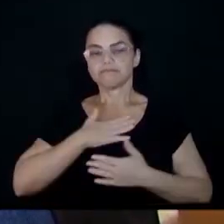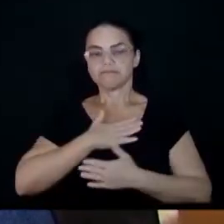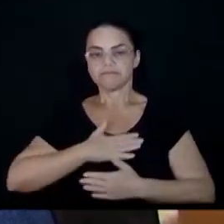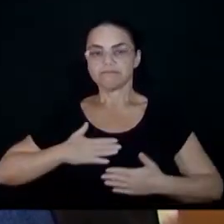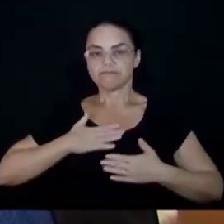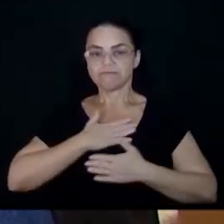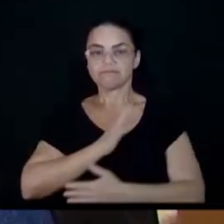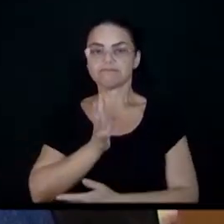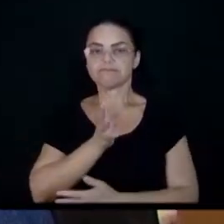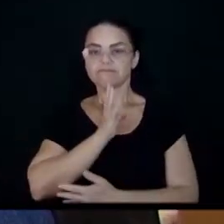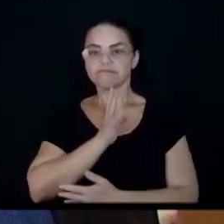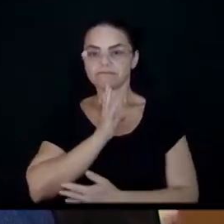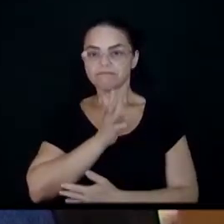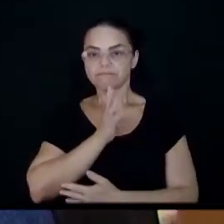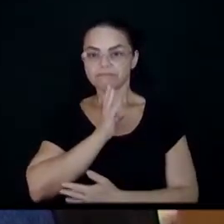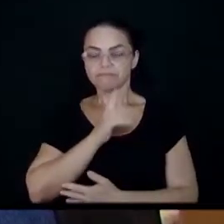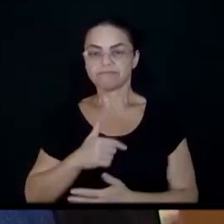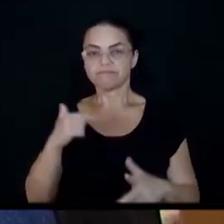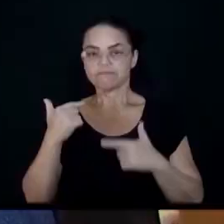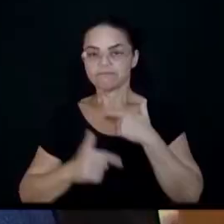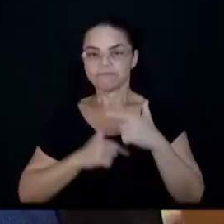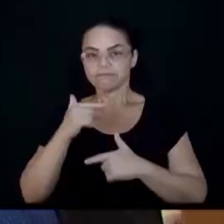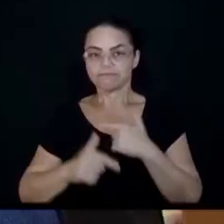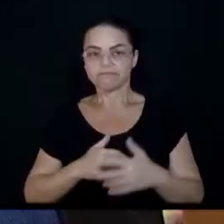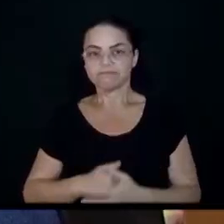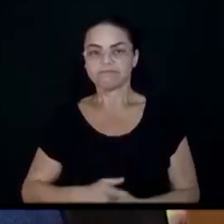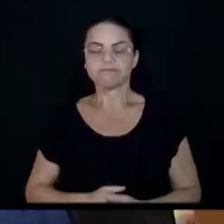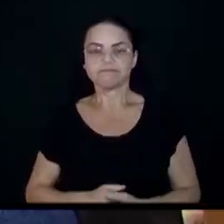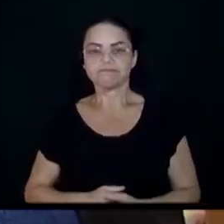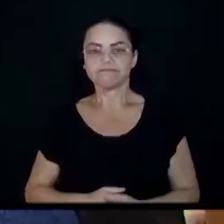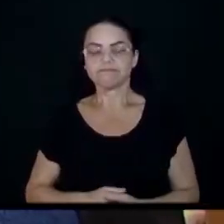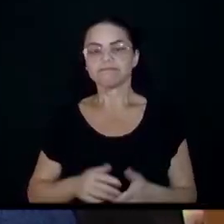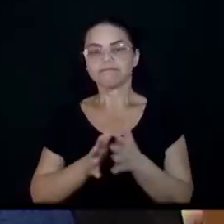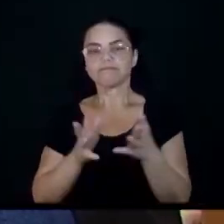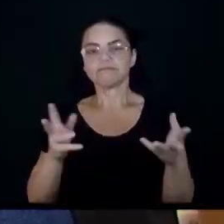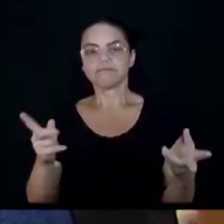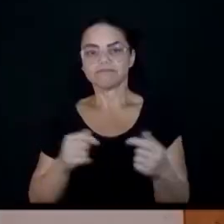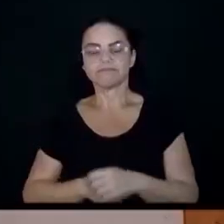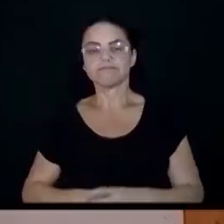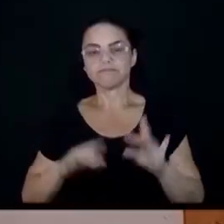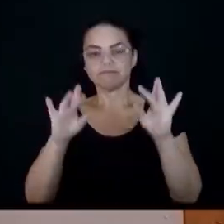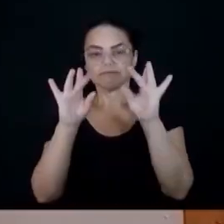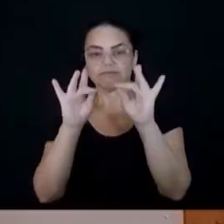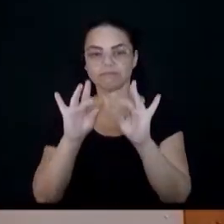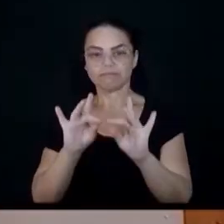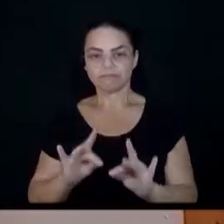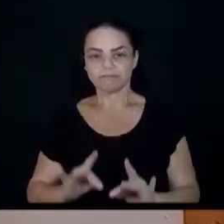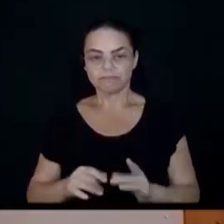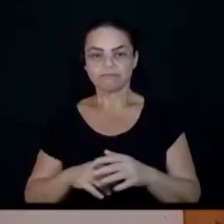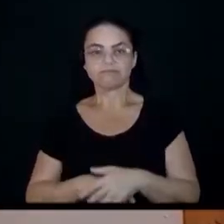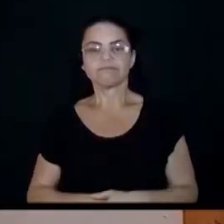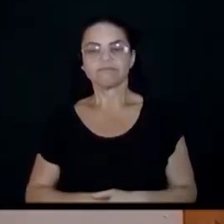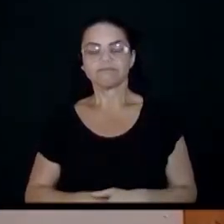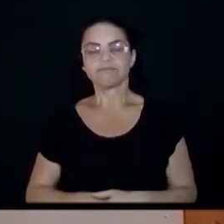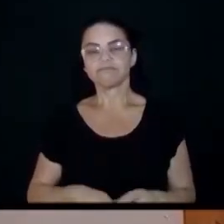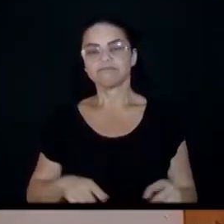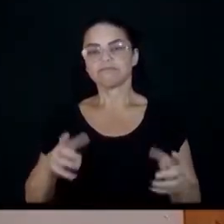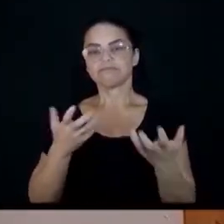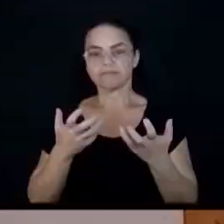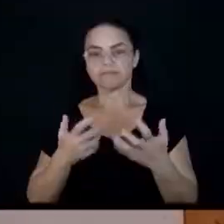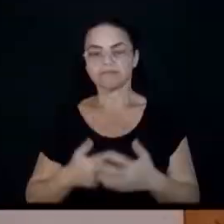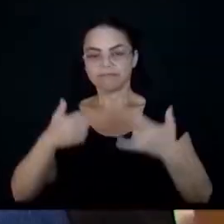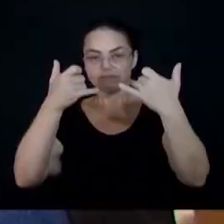desse trabalho, um trabalho tão rico, né, nos detalhes também. E eu queria que você explicasse para a